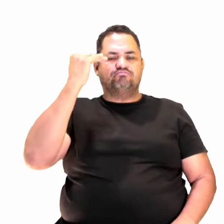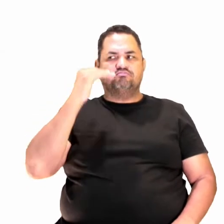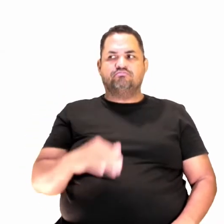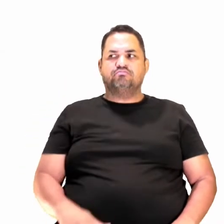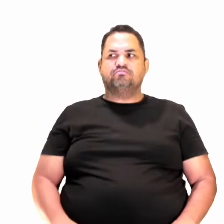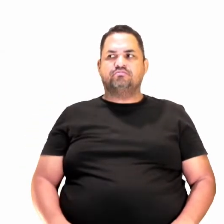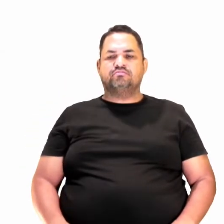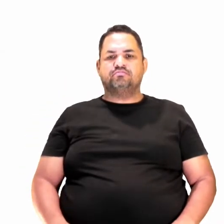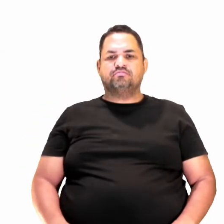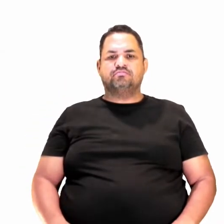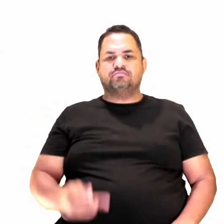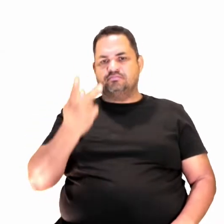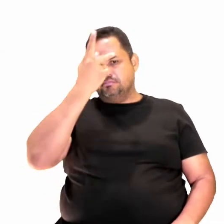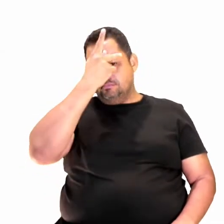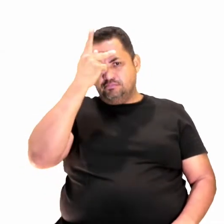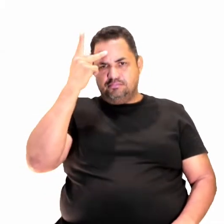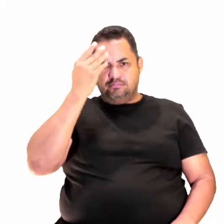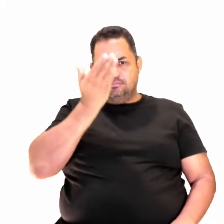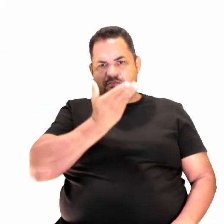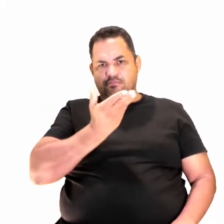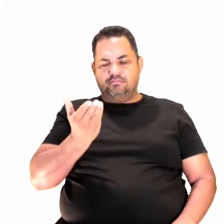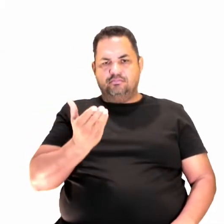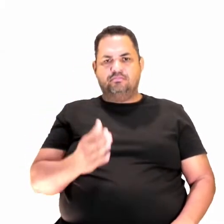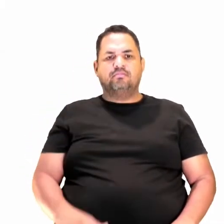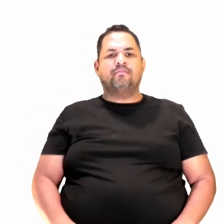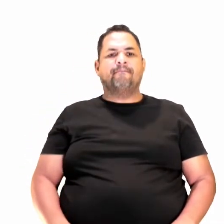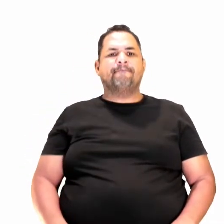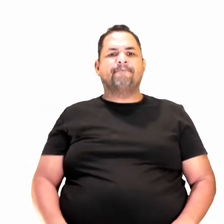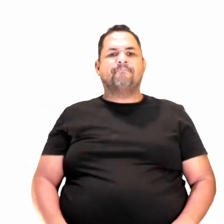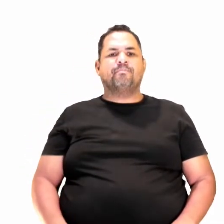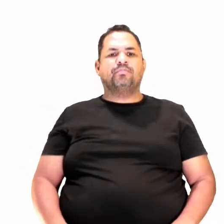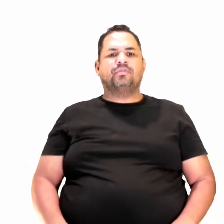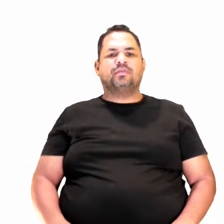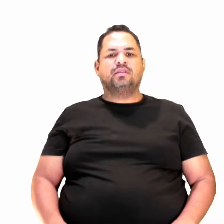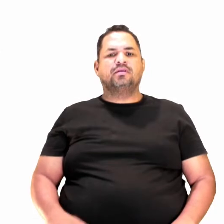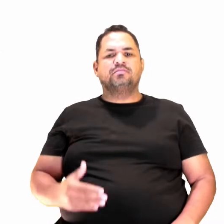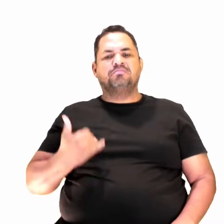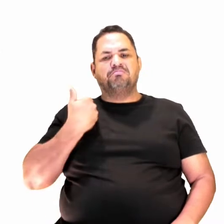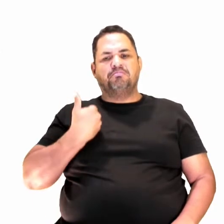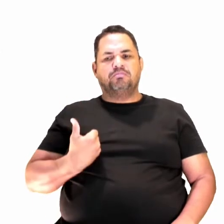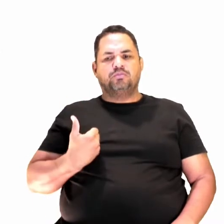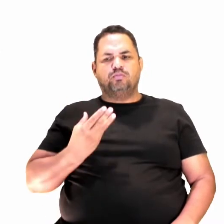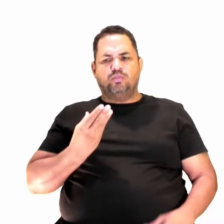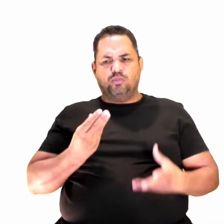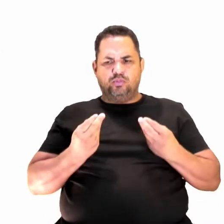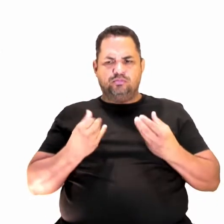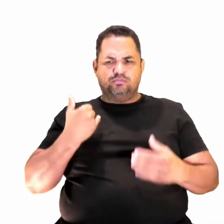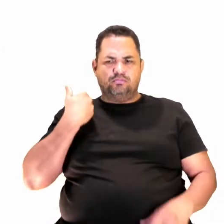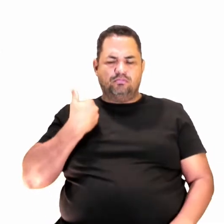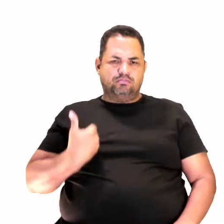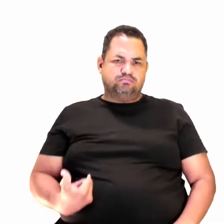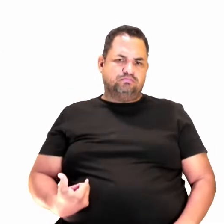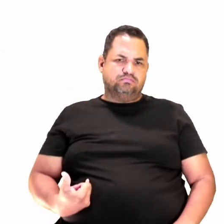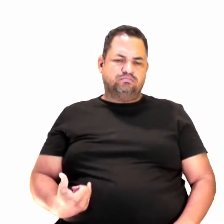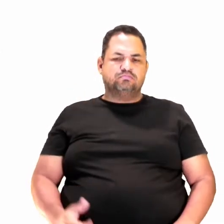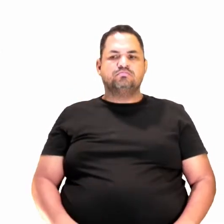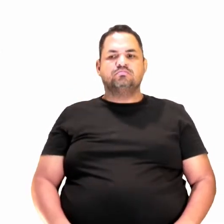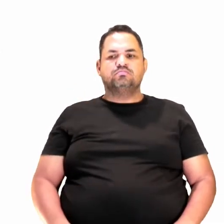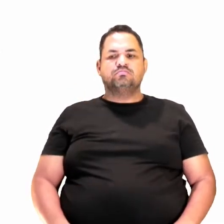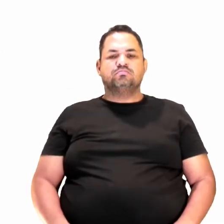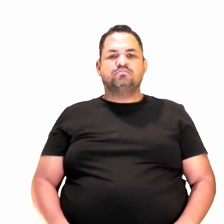tem muitos músculos aí. Então, você fala, tipo dele, o build dele é o quê? Muscular. Temos o outro, que é